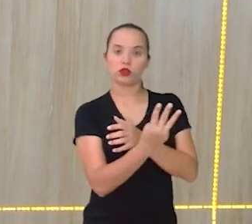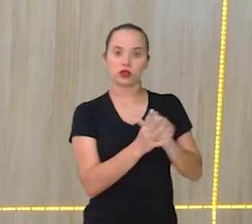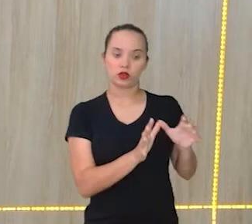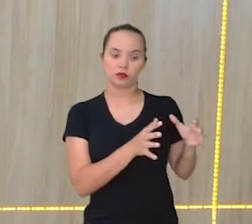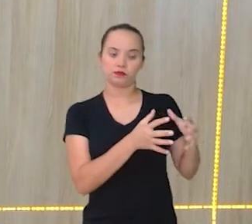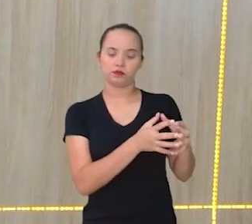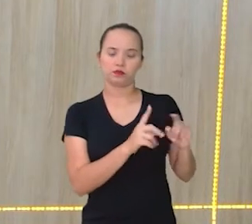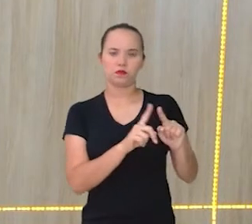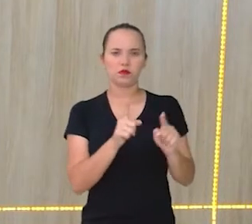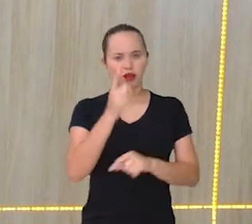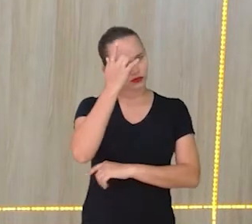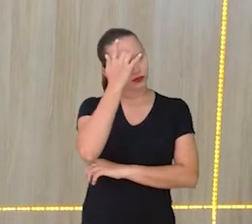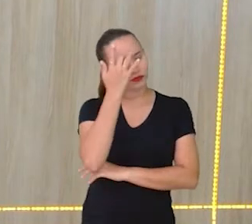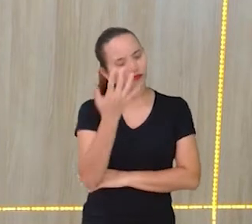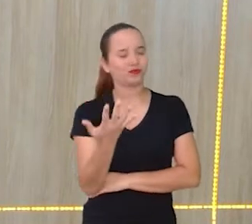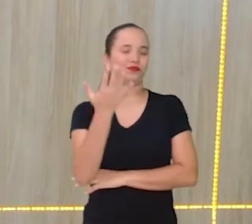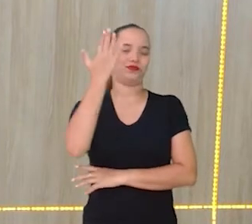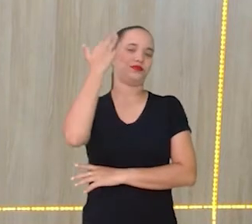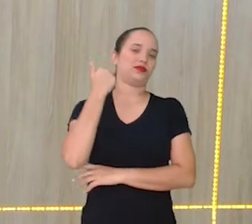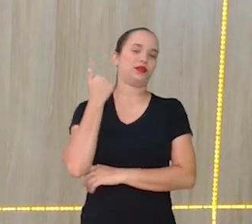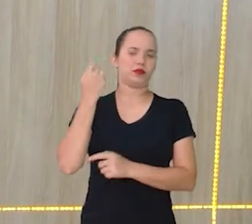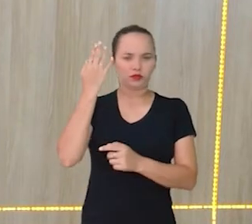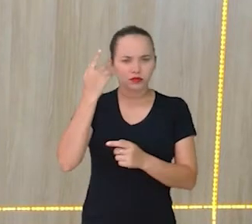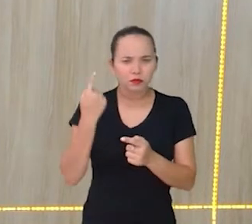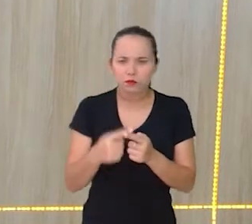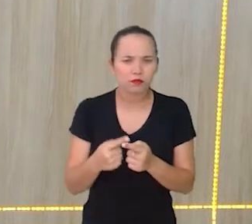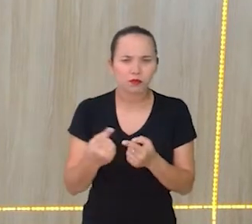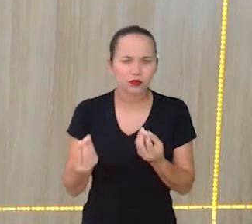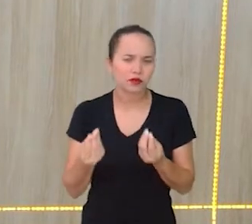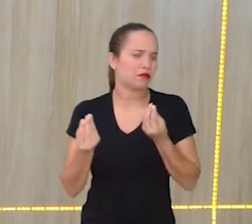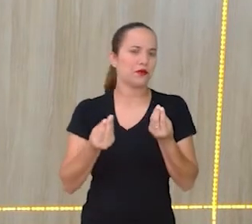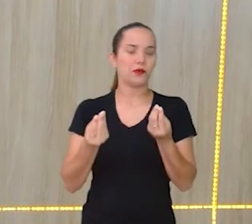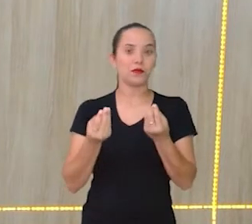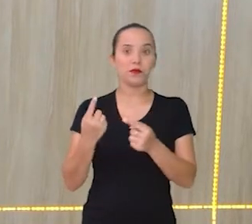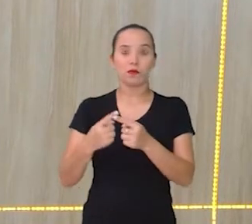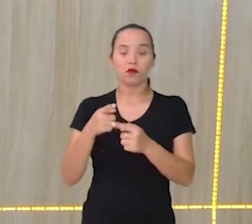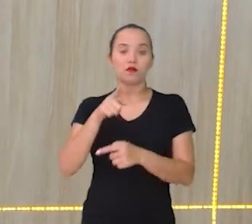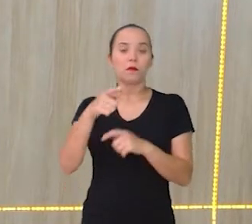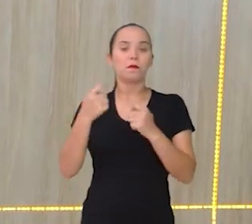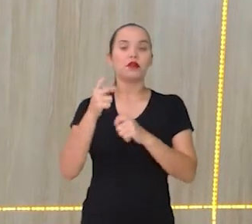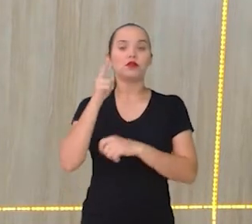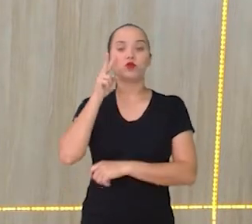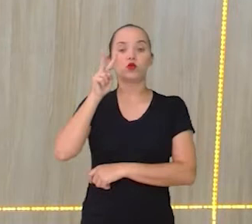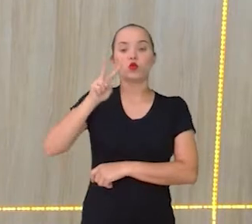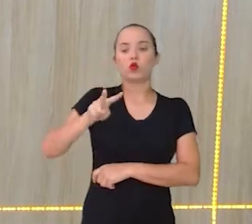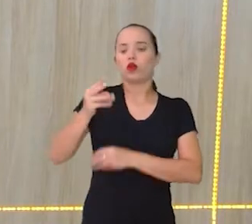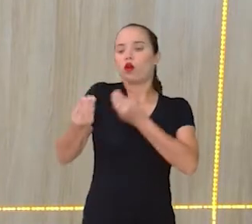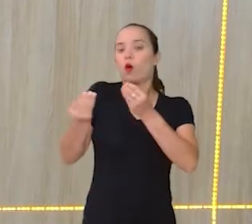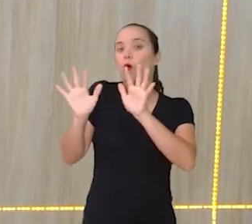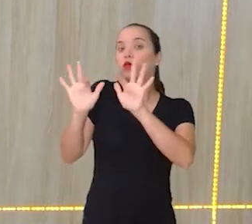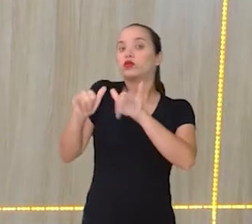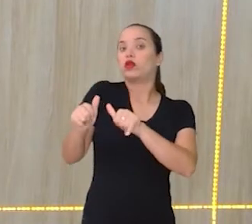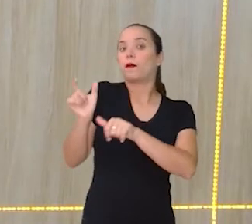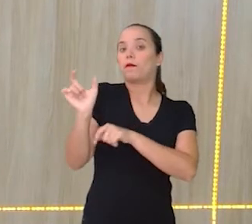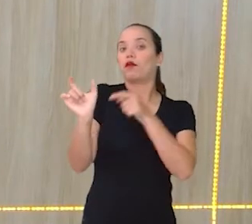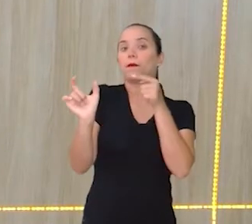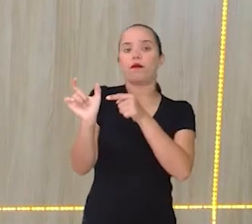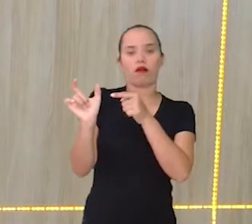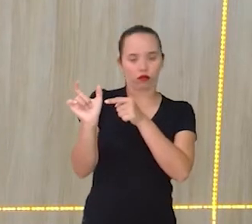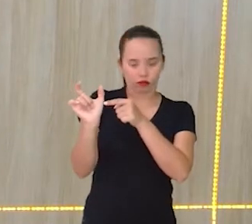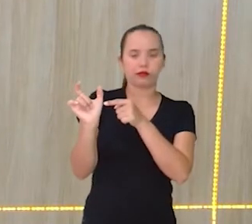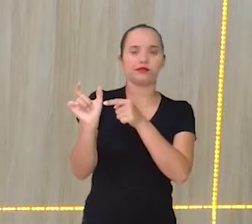é muito fácil de você identificar. Sabe por quê? É só olhar a terminação da palavra. Então, toda palavrinha,